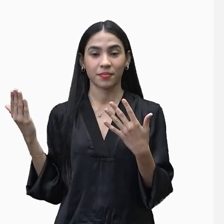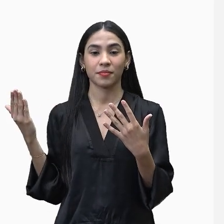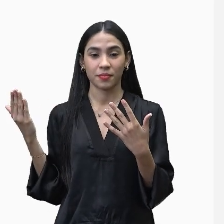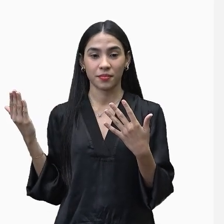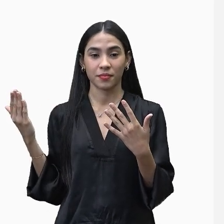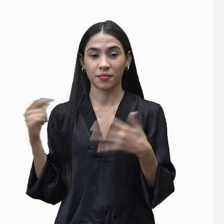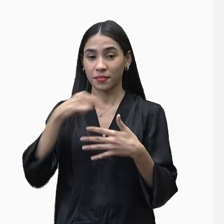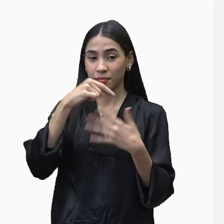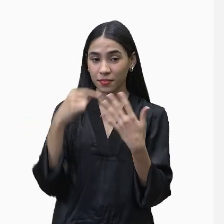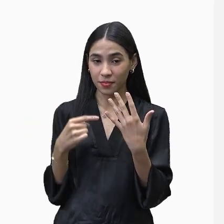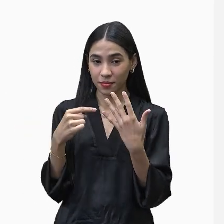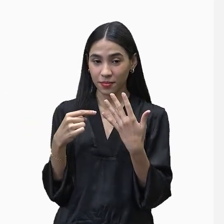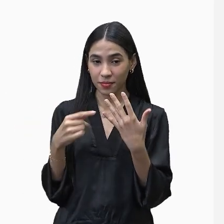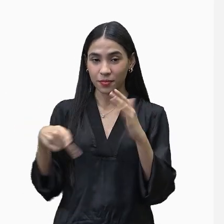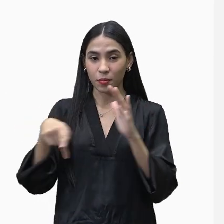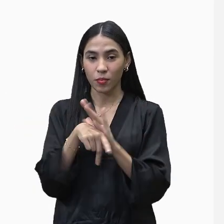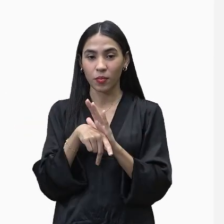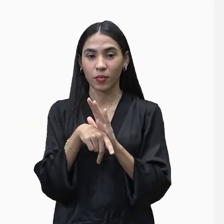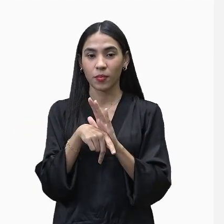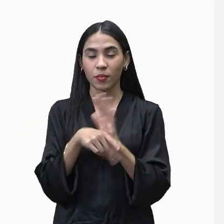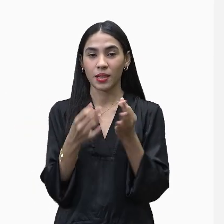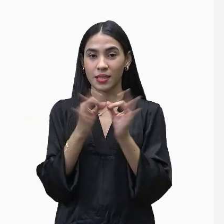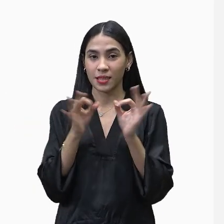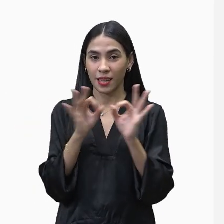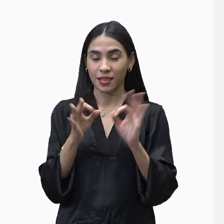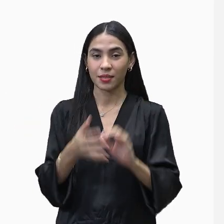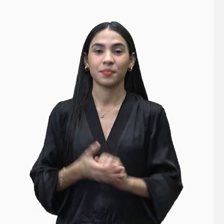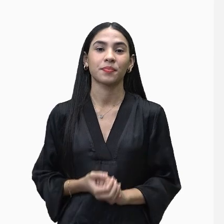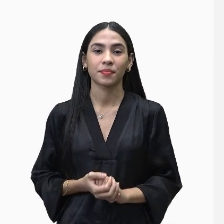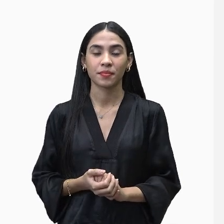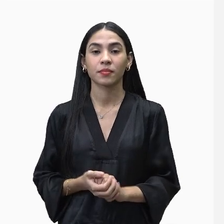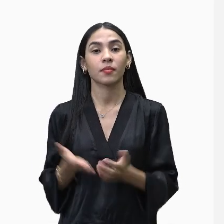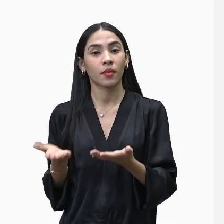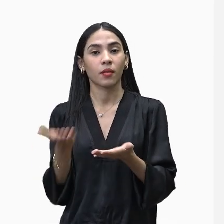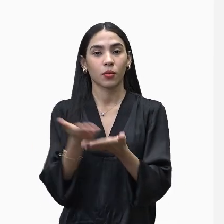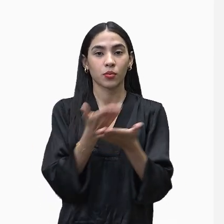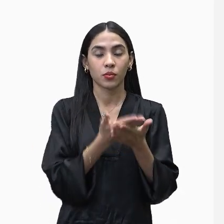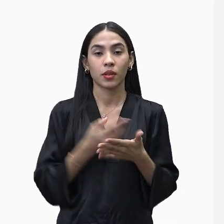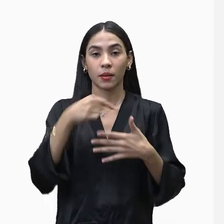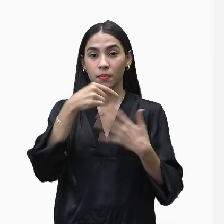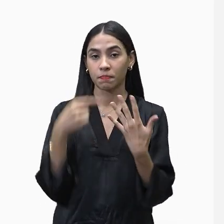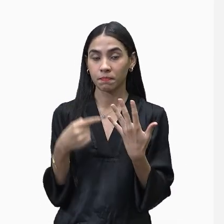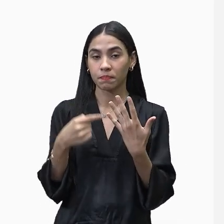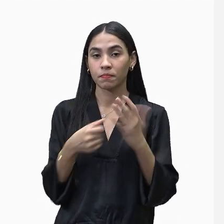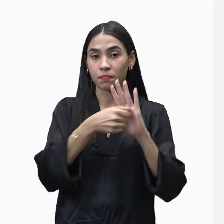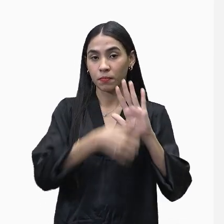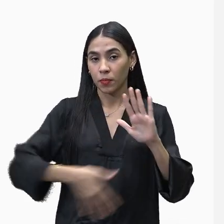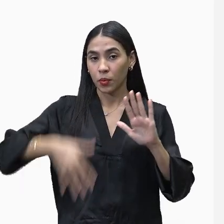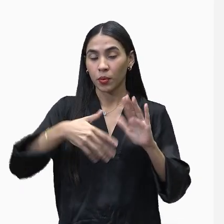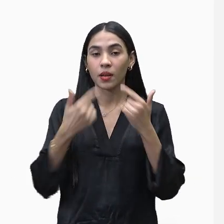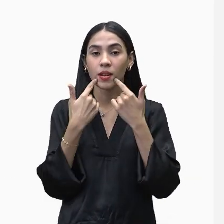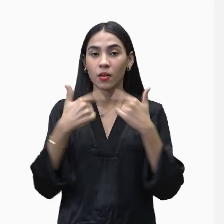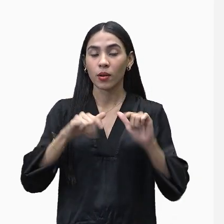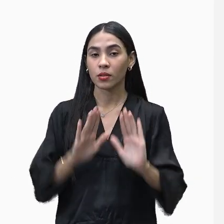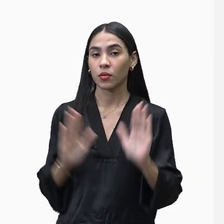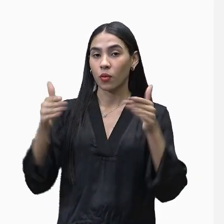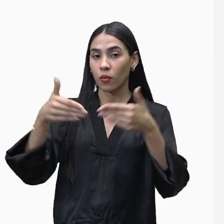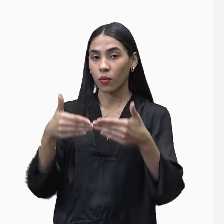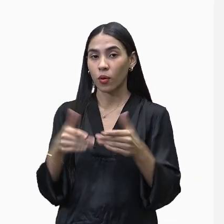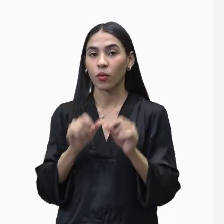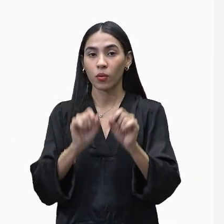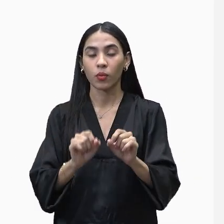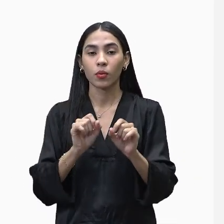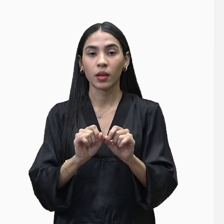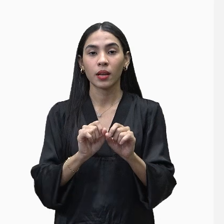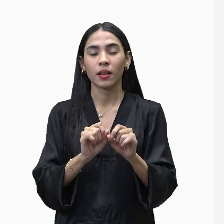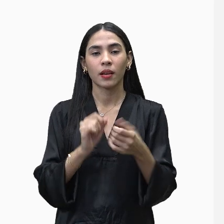síncrase, polissíndeto e pleonasmo. Vamos trabalhar essas figuras de linguagem com foco a partir do